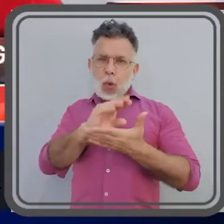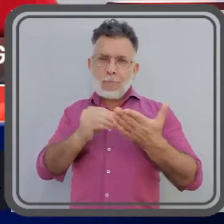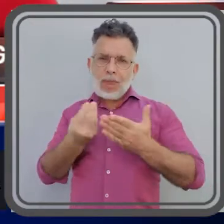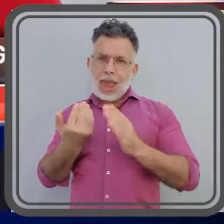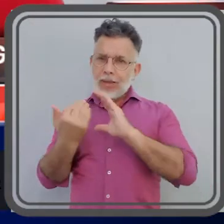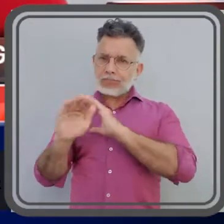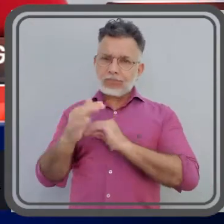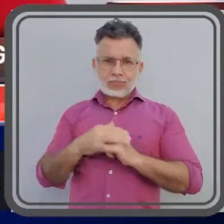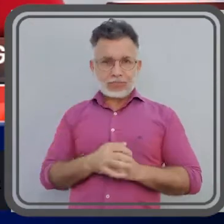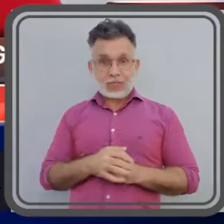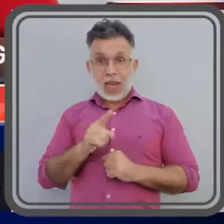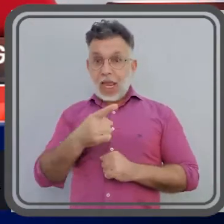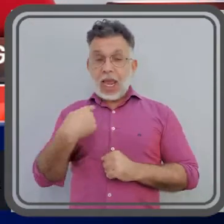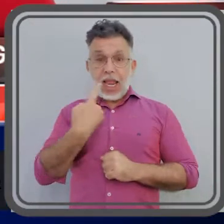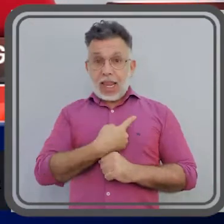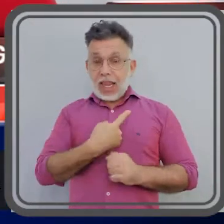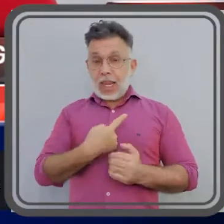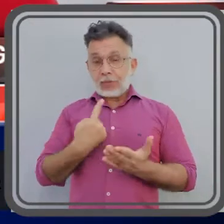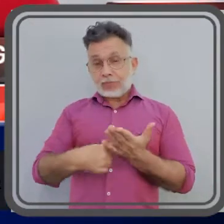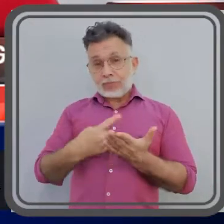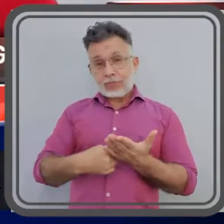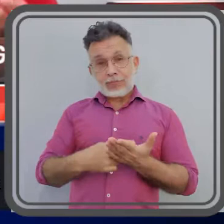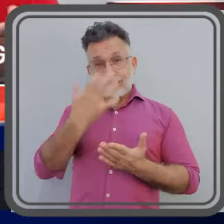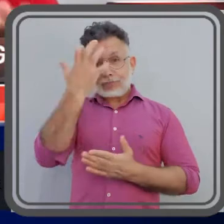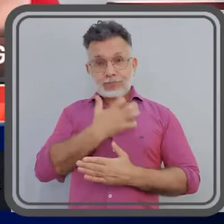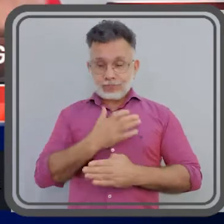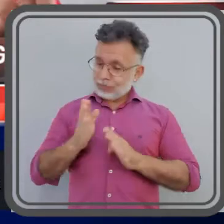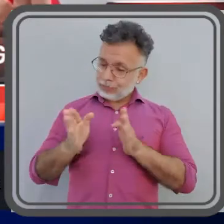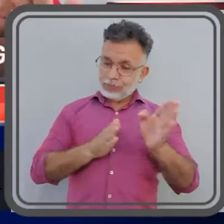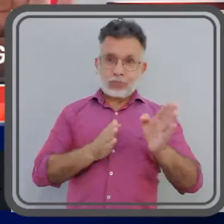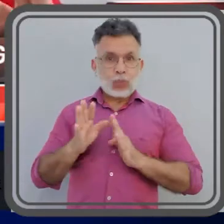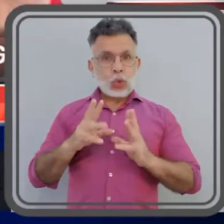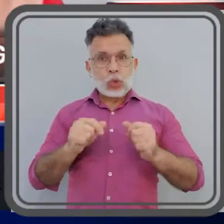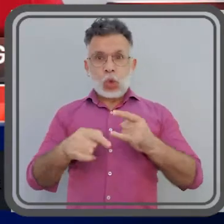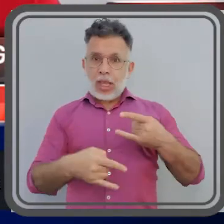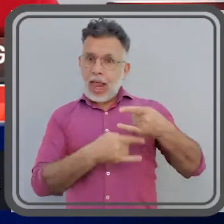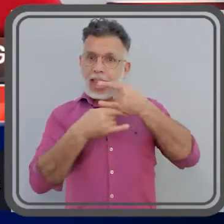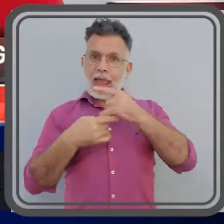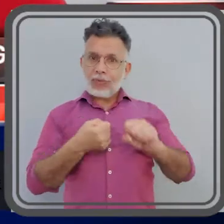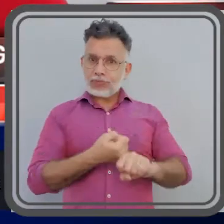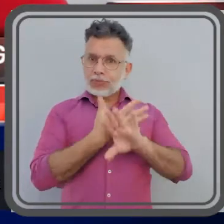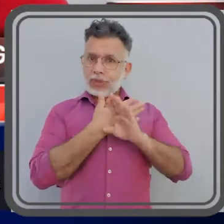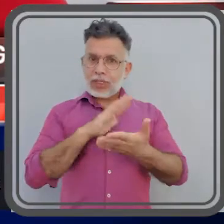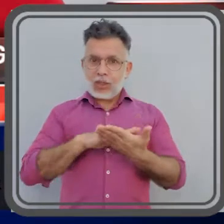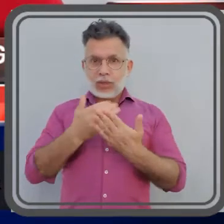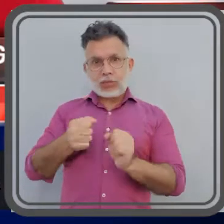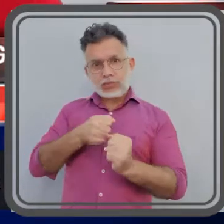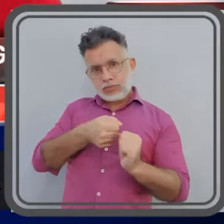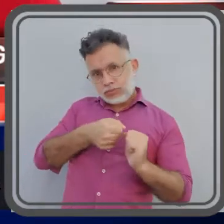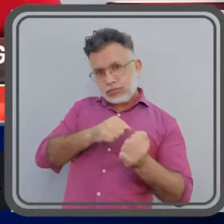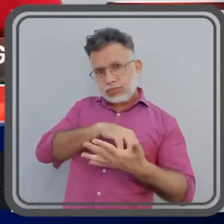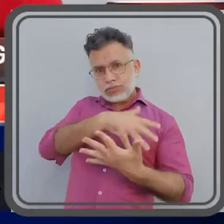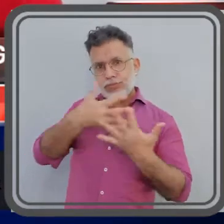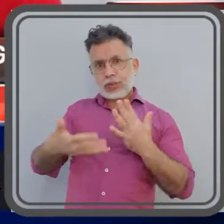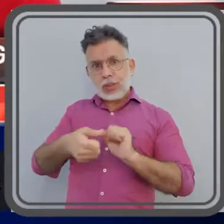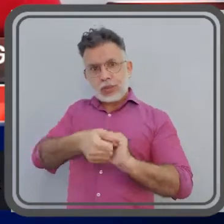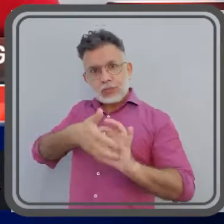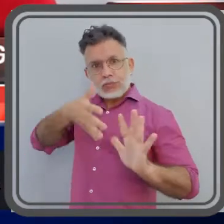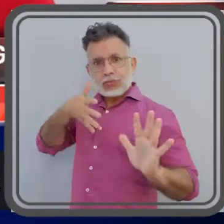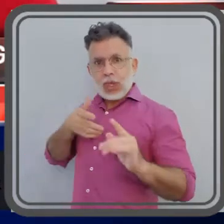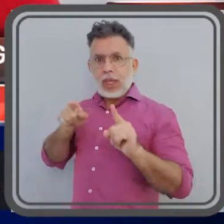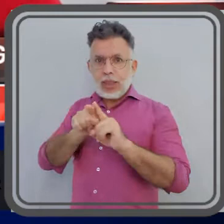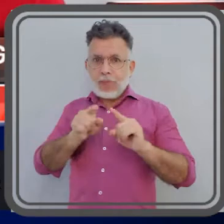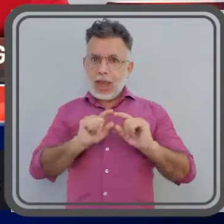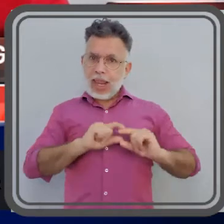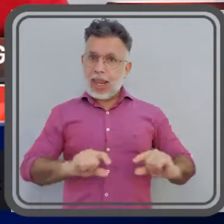lembrando, nosso compromisso de acessibilidade, todas as lives do Intalks, 100%, são traduzidas para Libras, a língua brasileira de sinais, e também